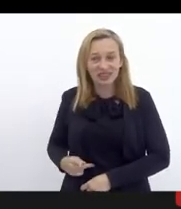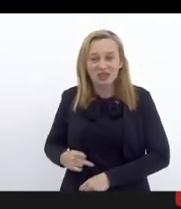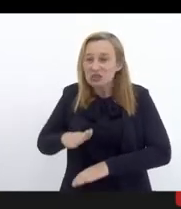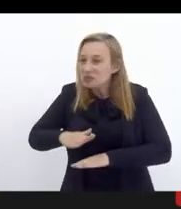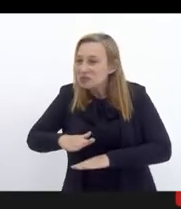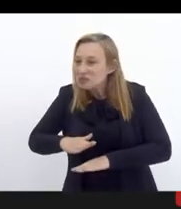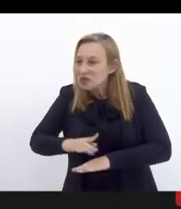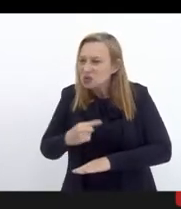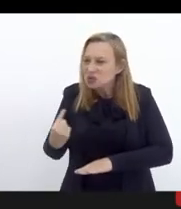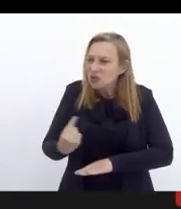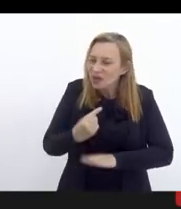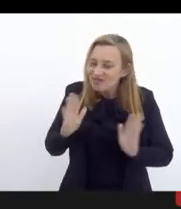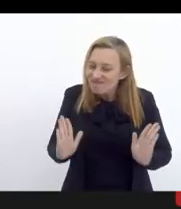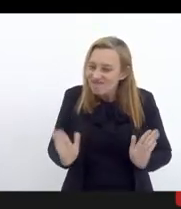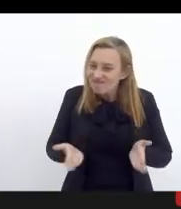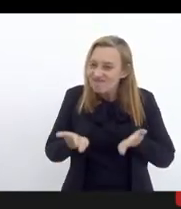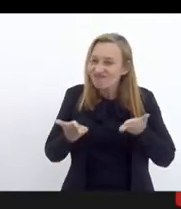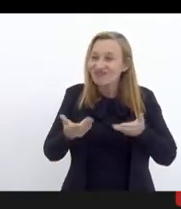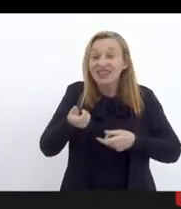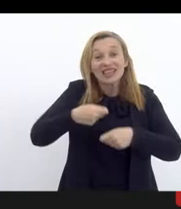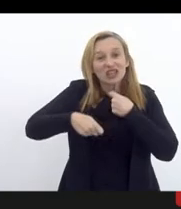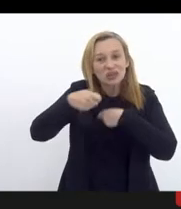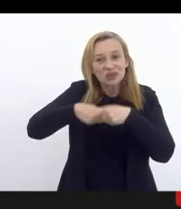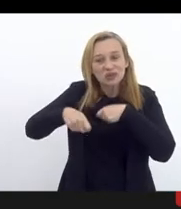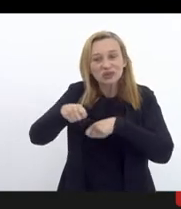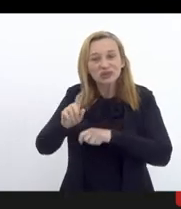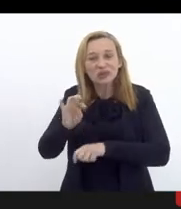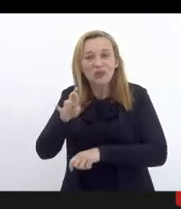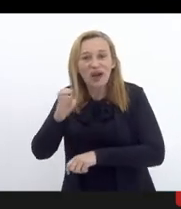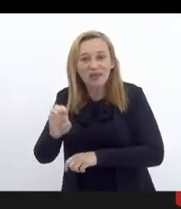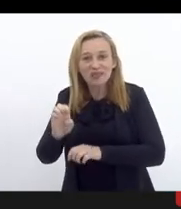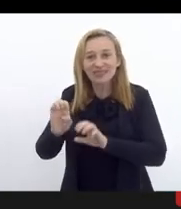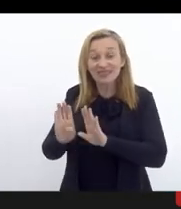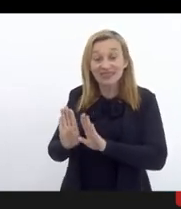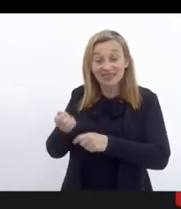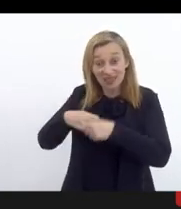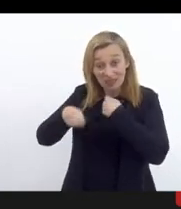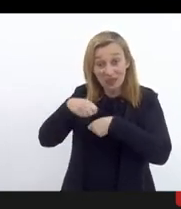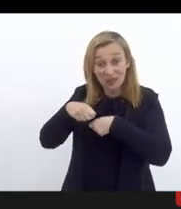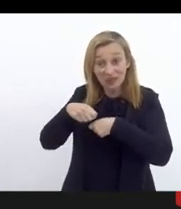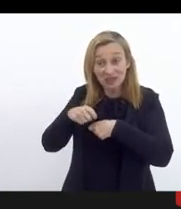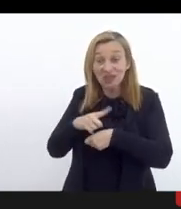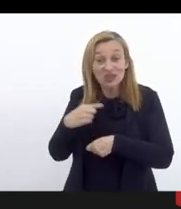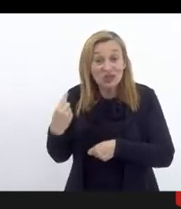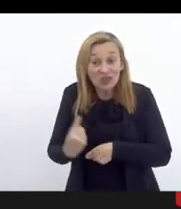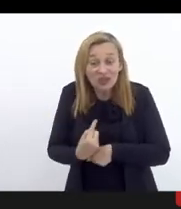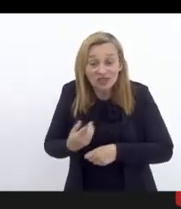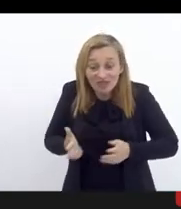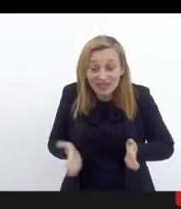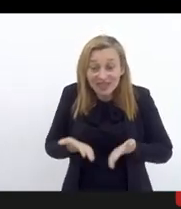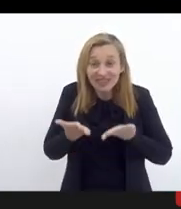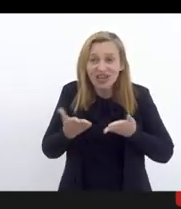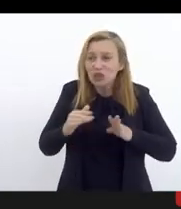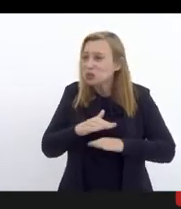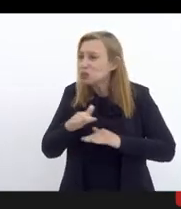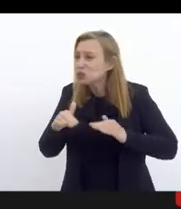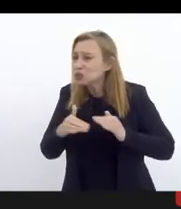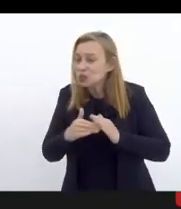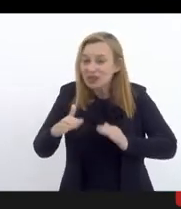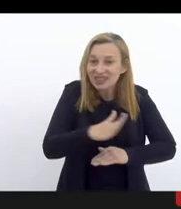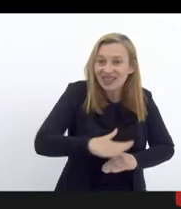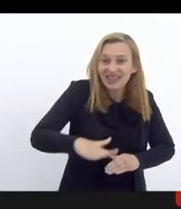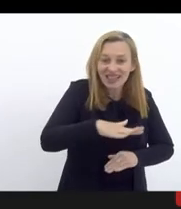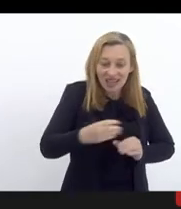nós incentivamos a economia do agronegócio, estamos incentivando todos os